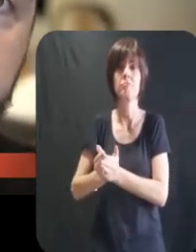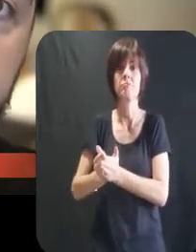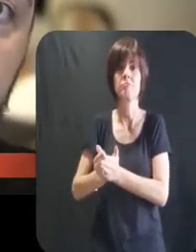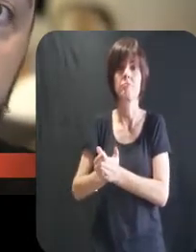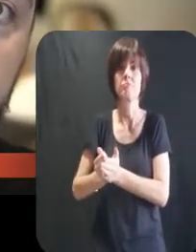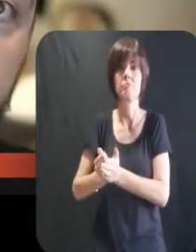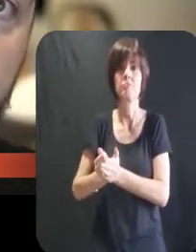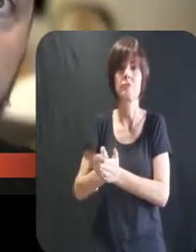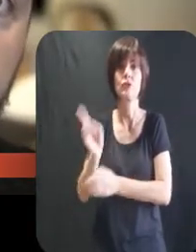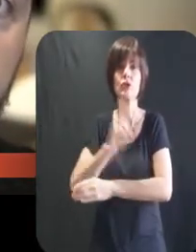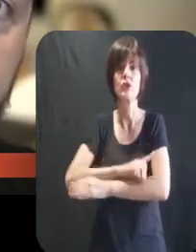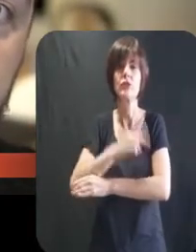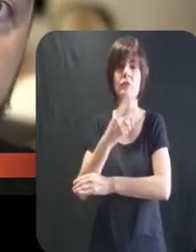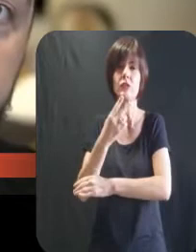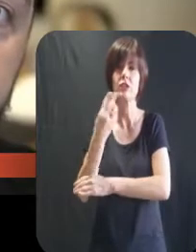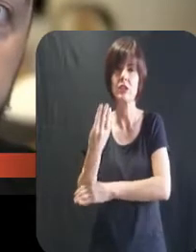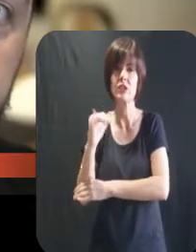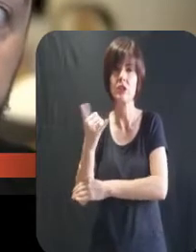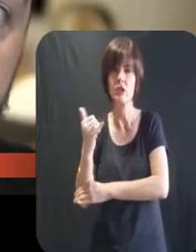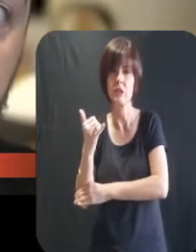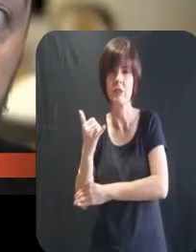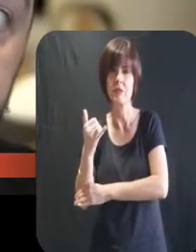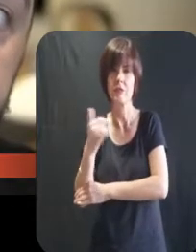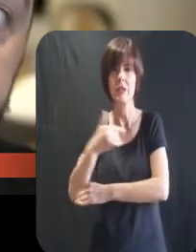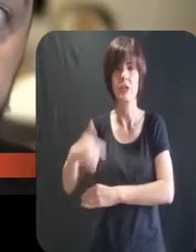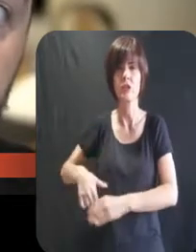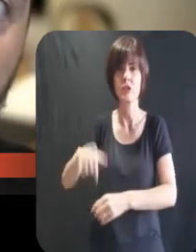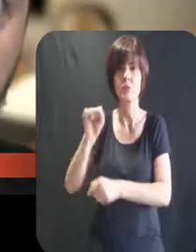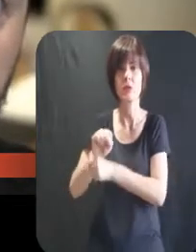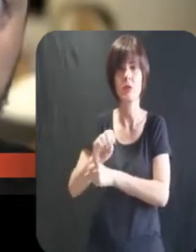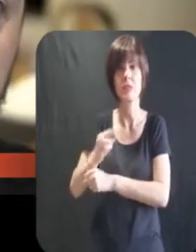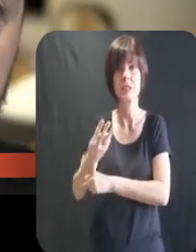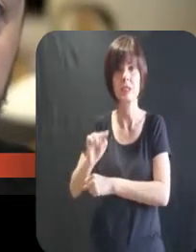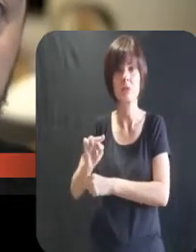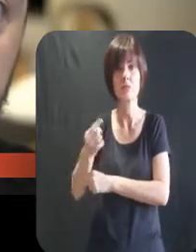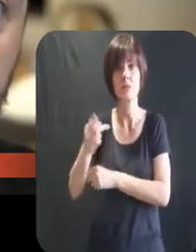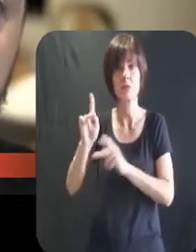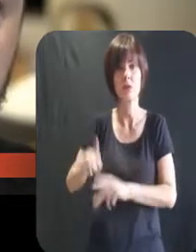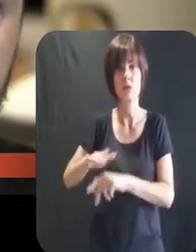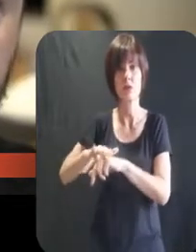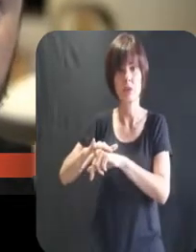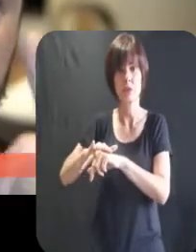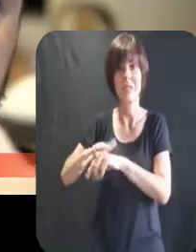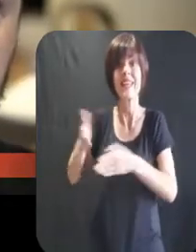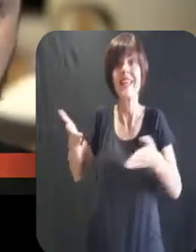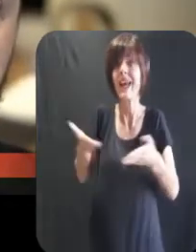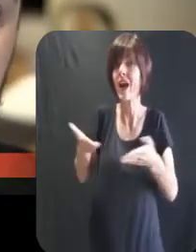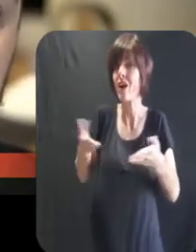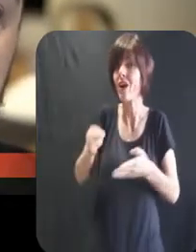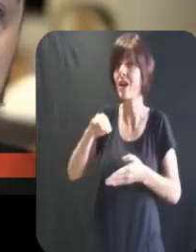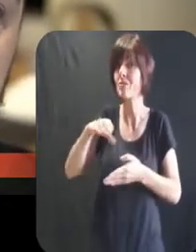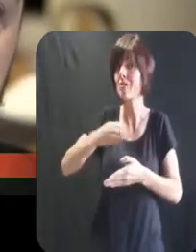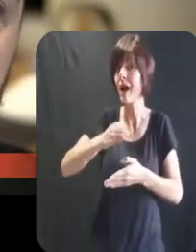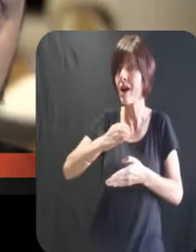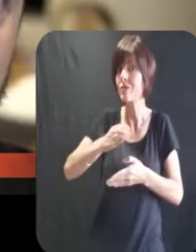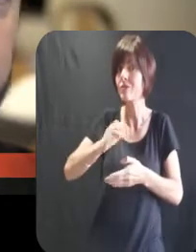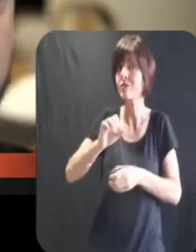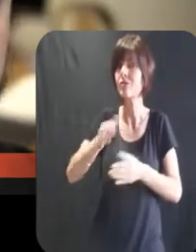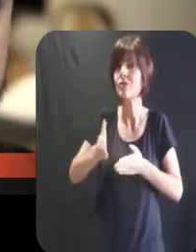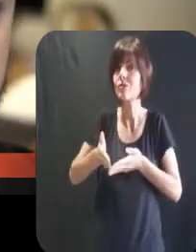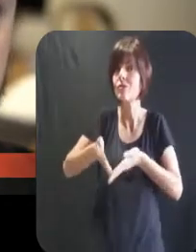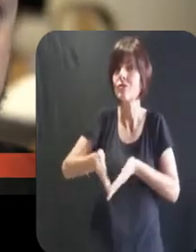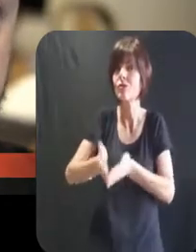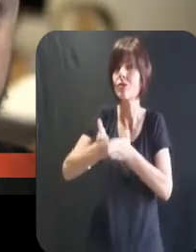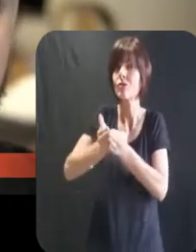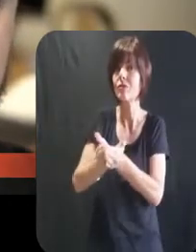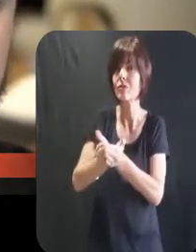A China parou em 23 de janeiro, com 1.000 casos, e o navio deles foi estacionar agora em março. Ainda não terminou